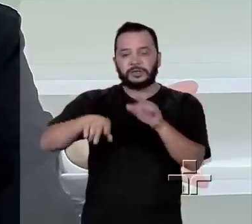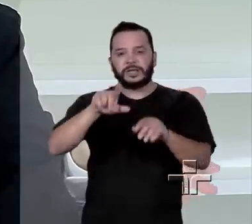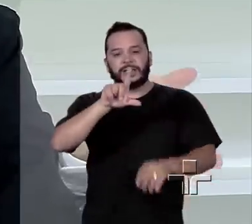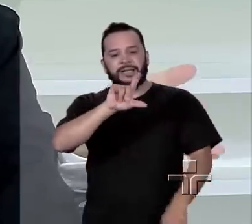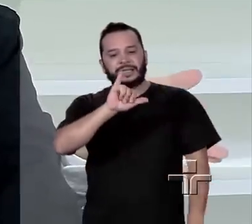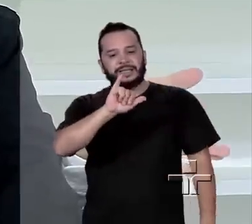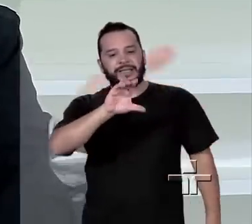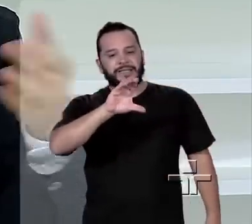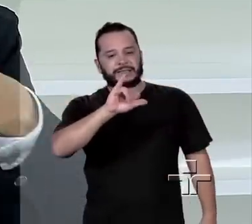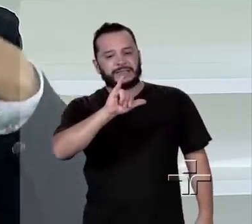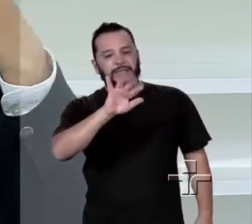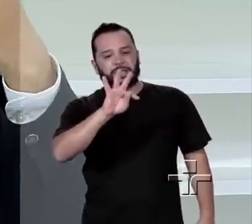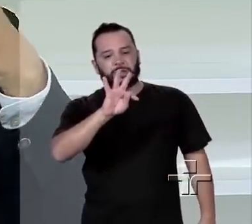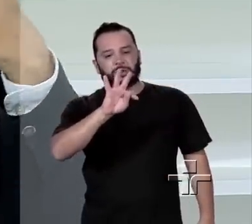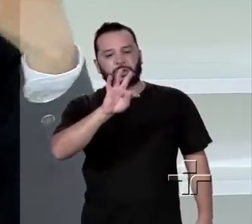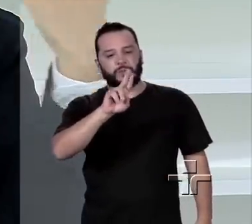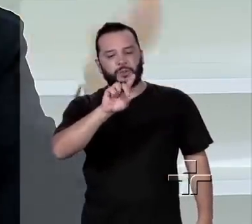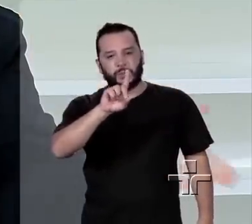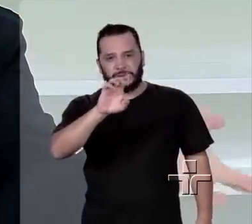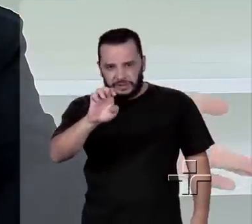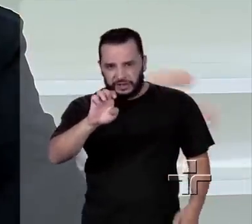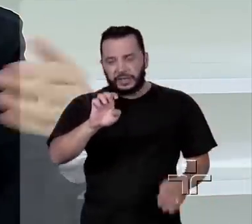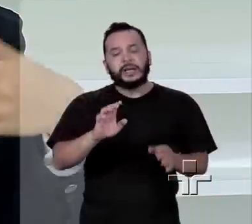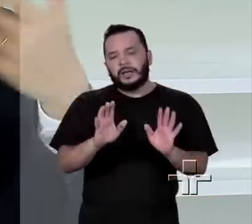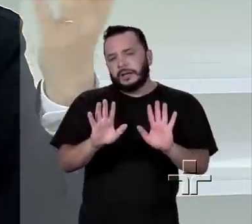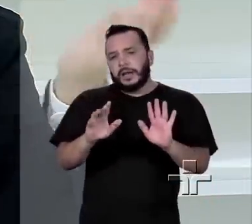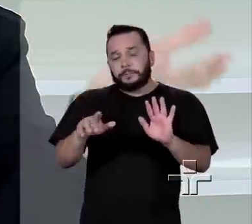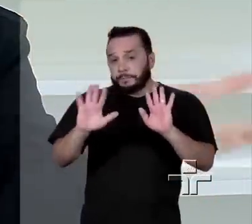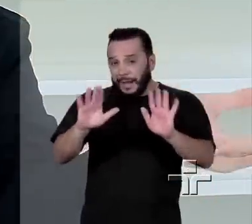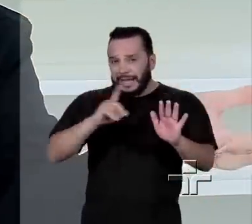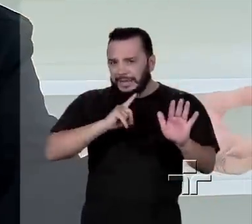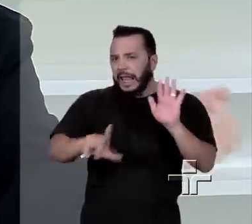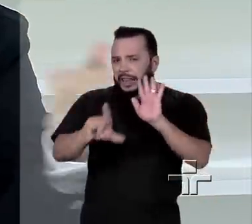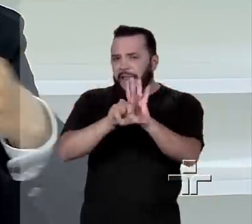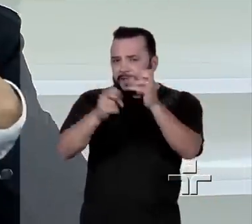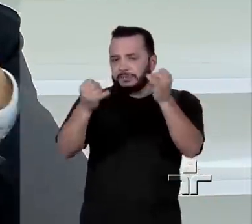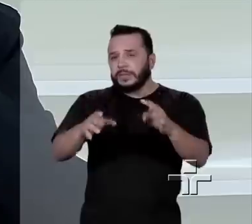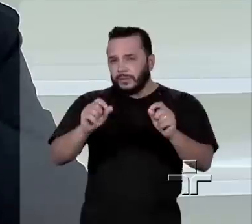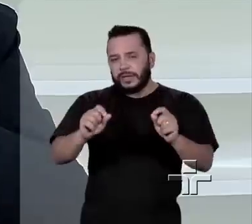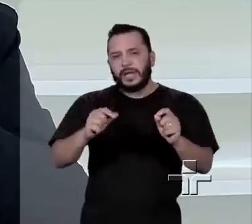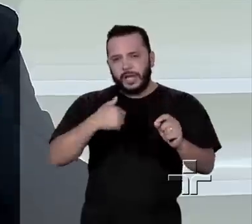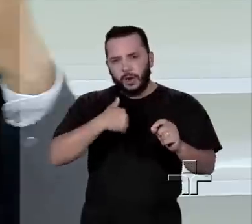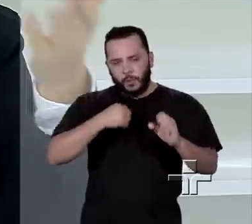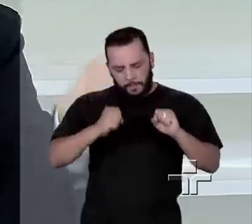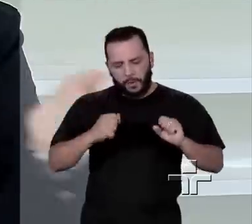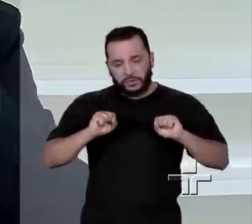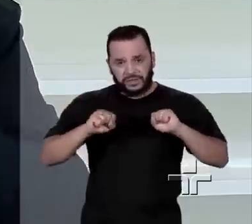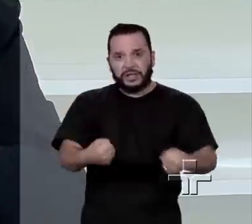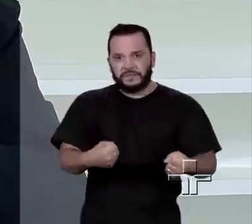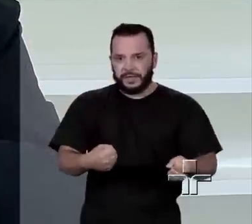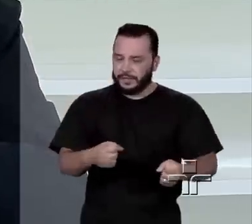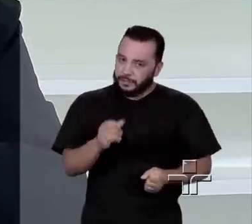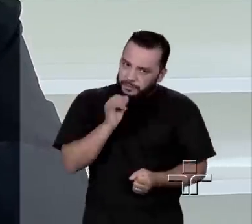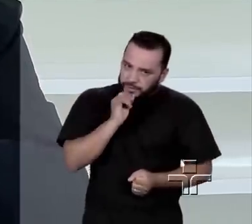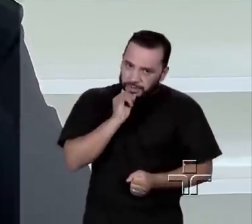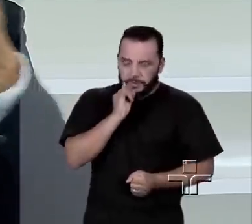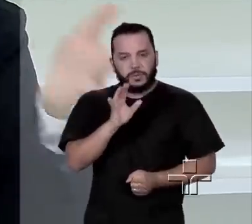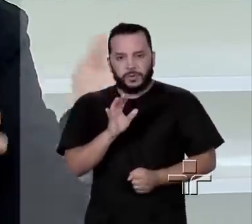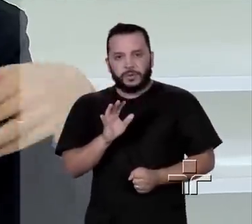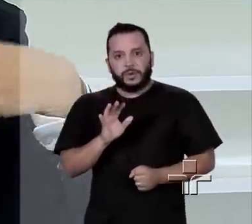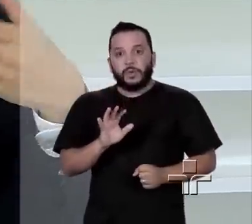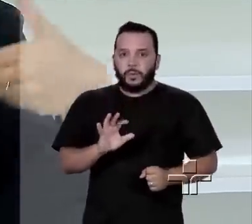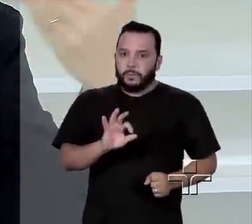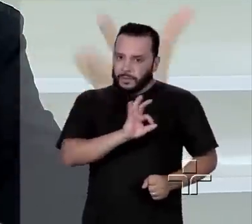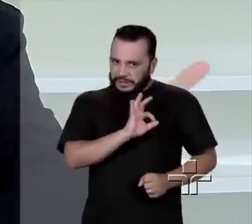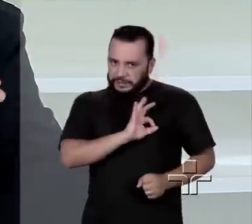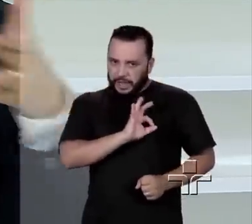é mesmo necessário, já que a gente já tem, na lei já garante a legítima defesa, Então, o policial, num processo, se ele